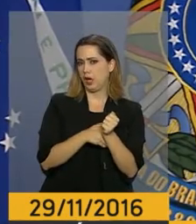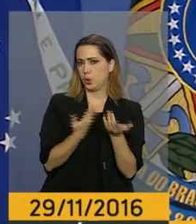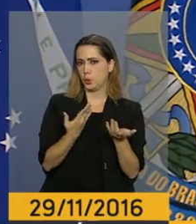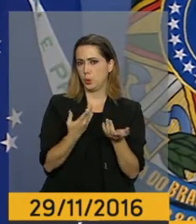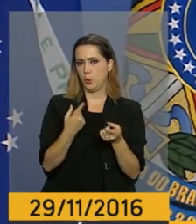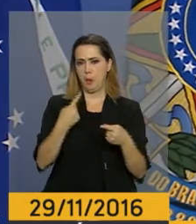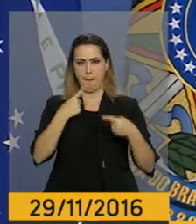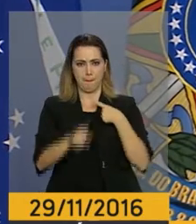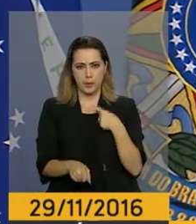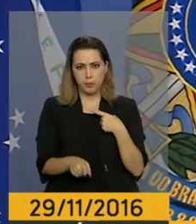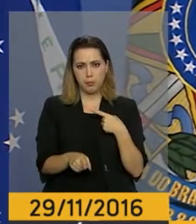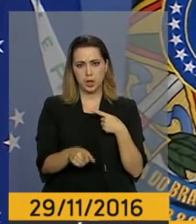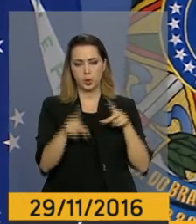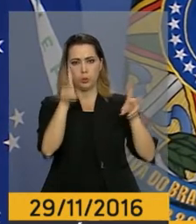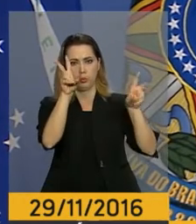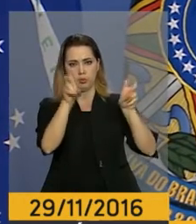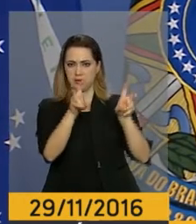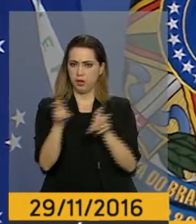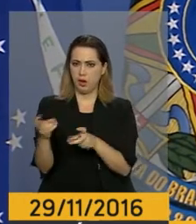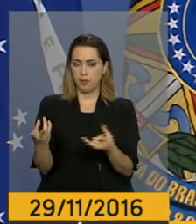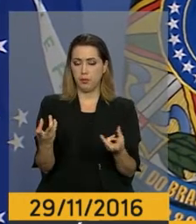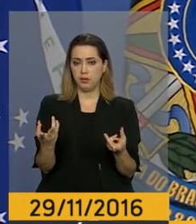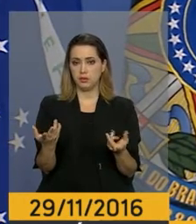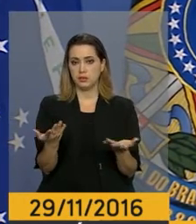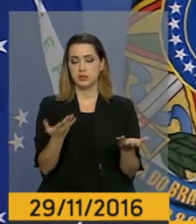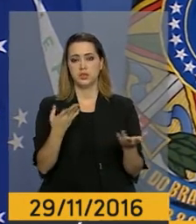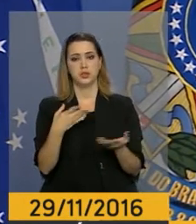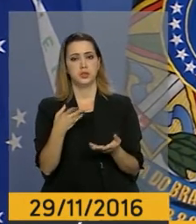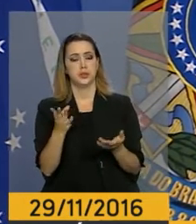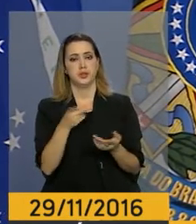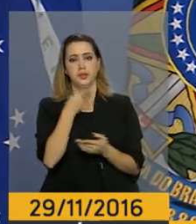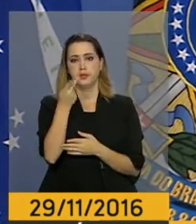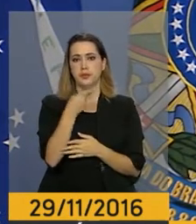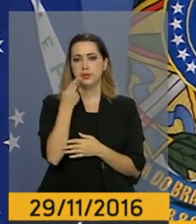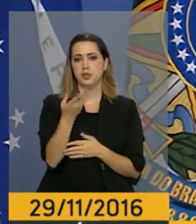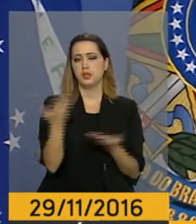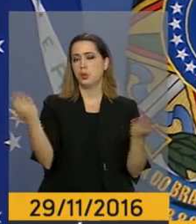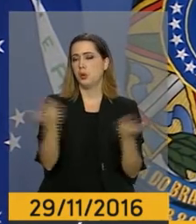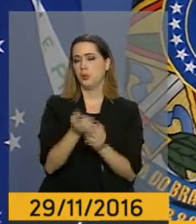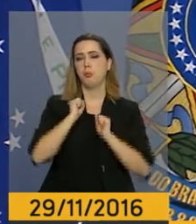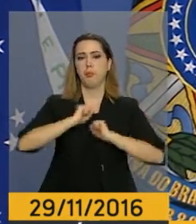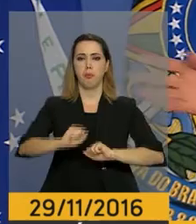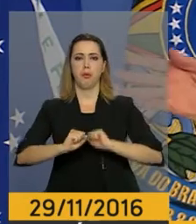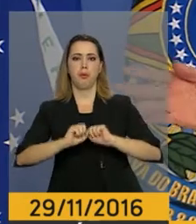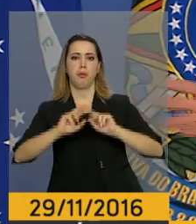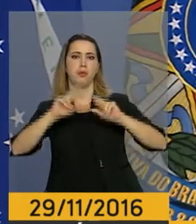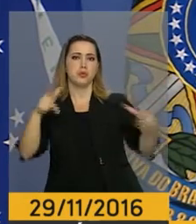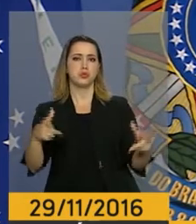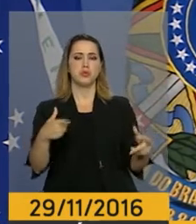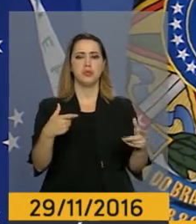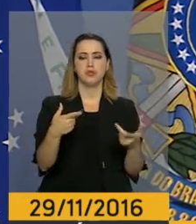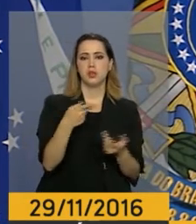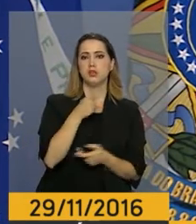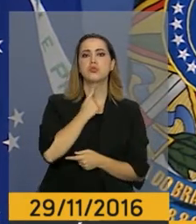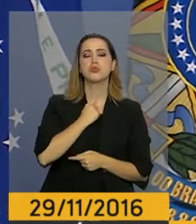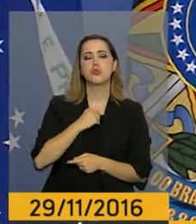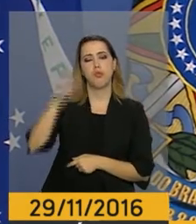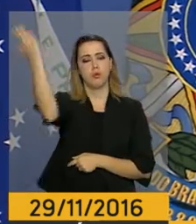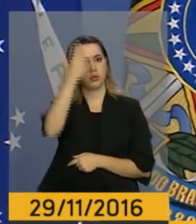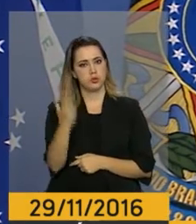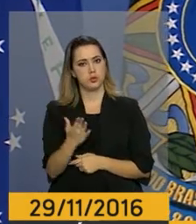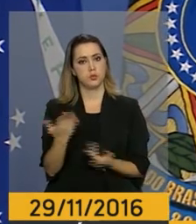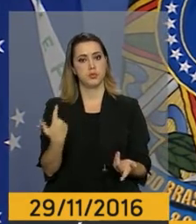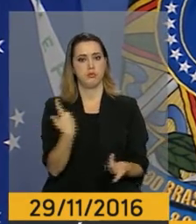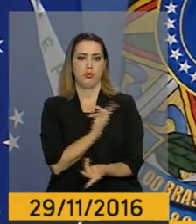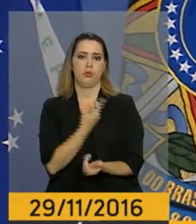em relação a esse tema ao fundamento de que ele poderia vulnerar interesses nacionais etc nós não teríamos como levar adiante